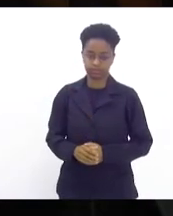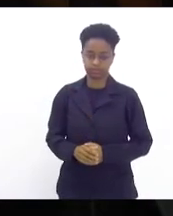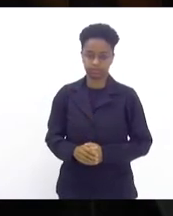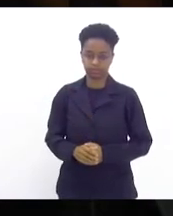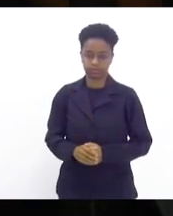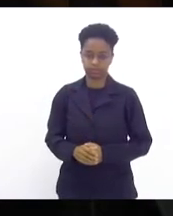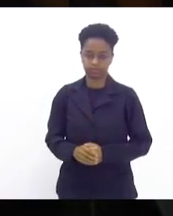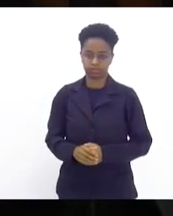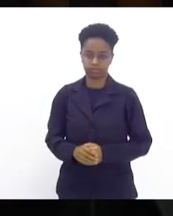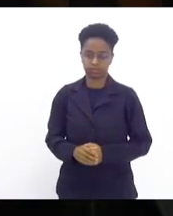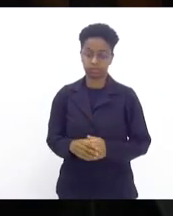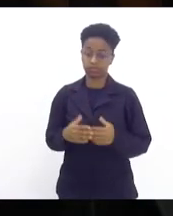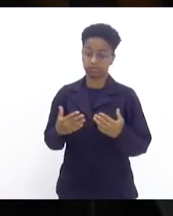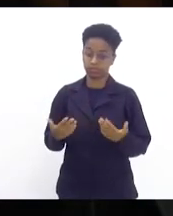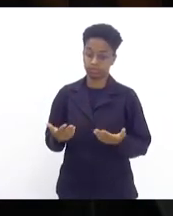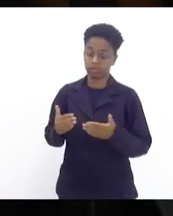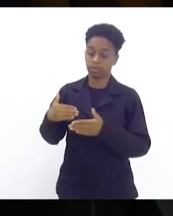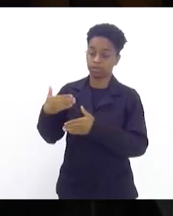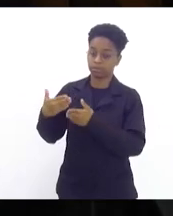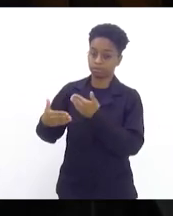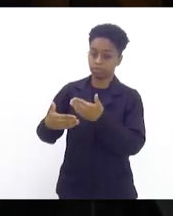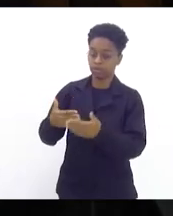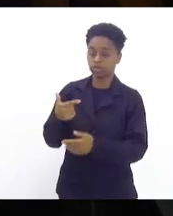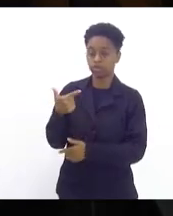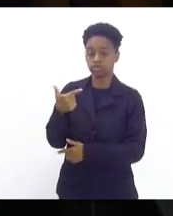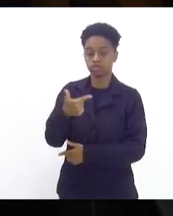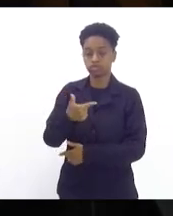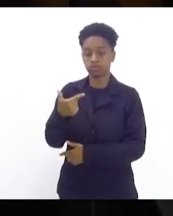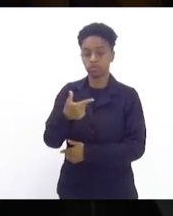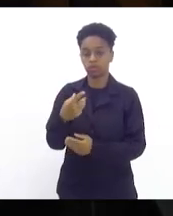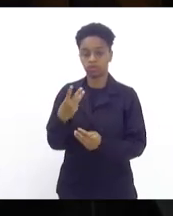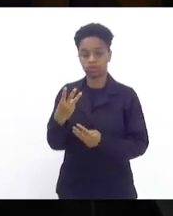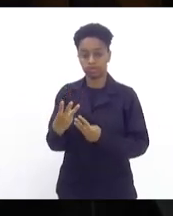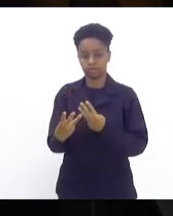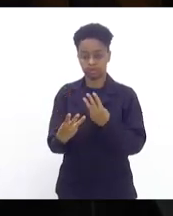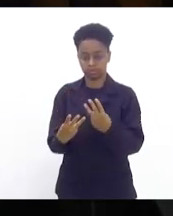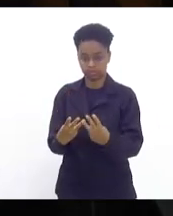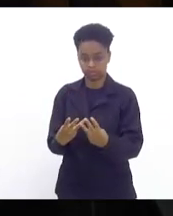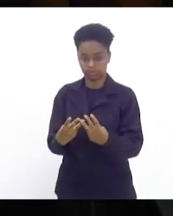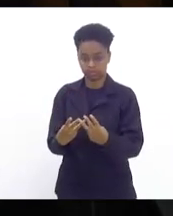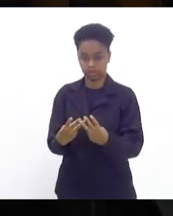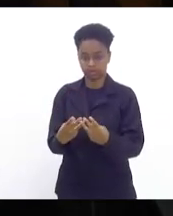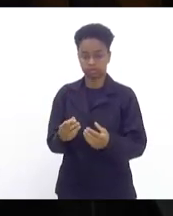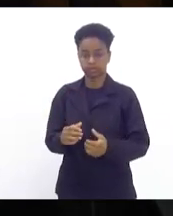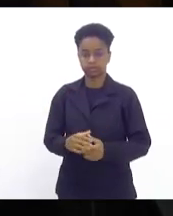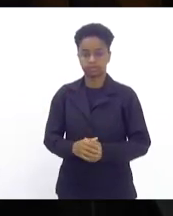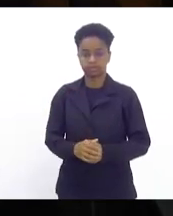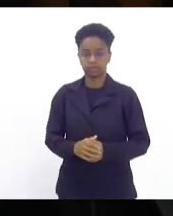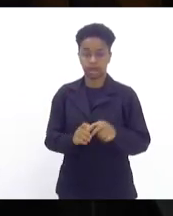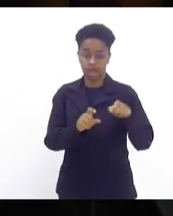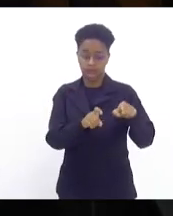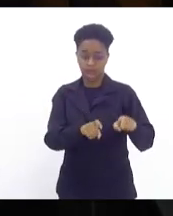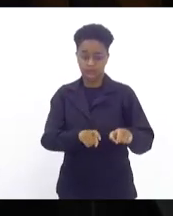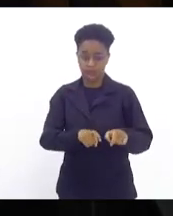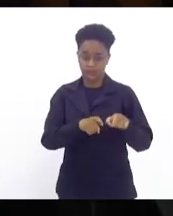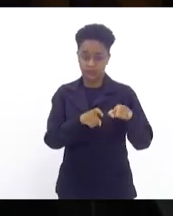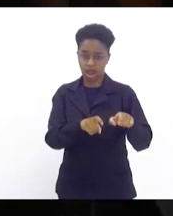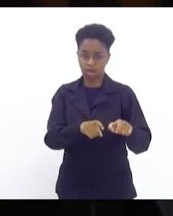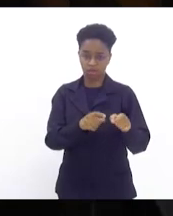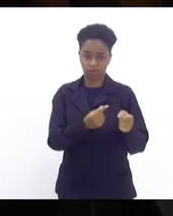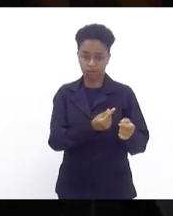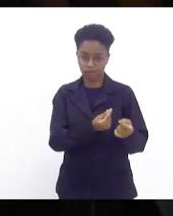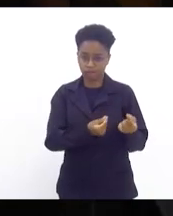por via de consequência no segundo trimestre O agronegócio não vai mais ter